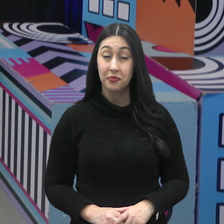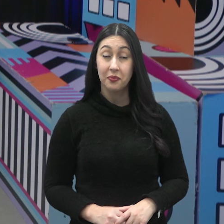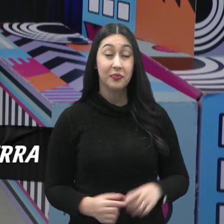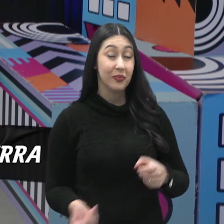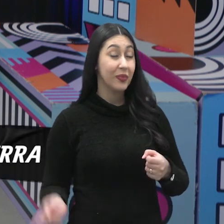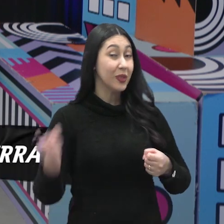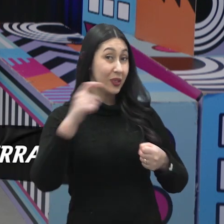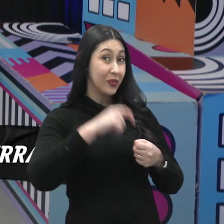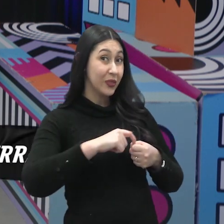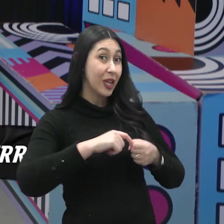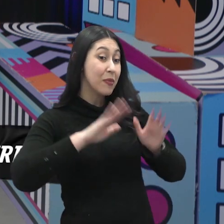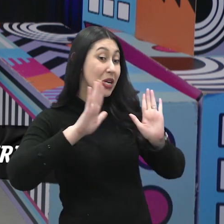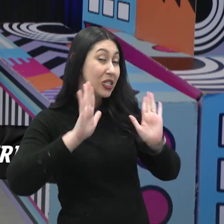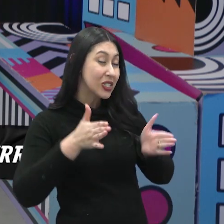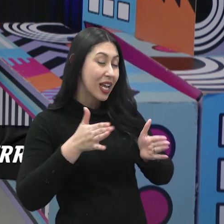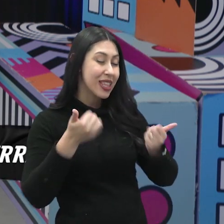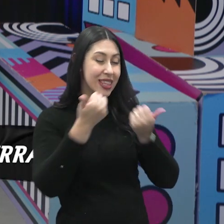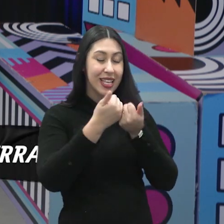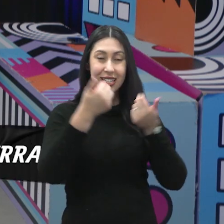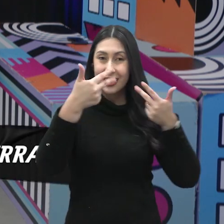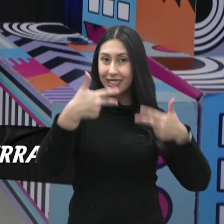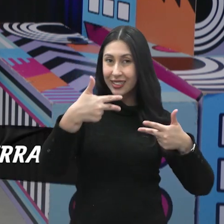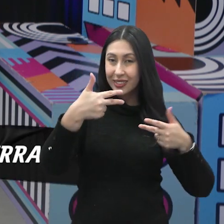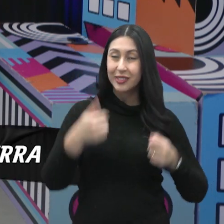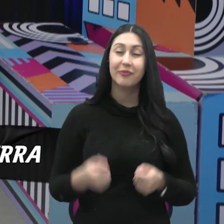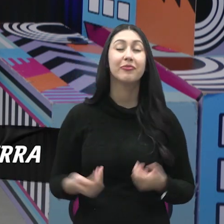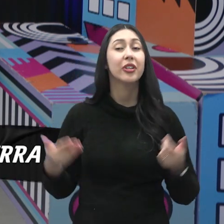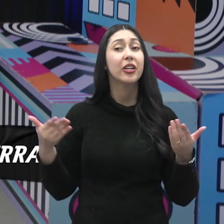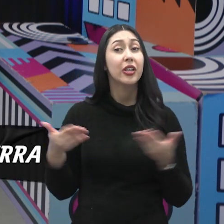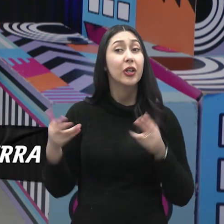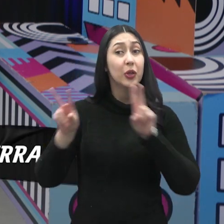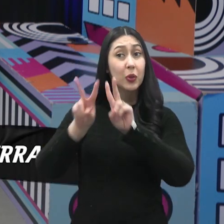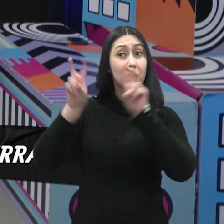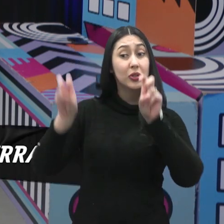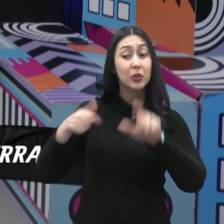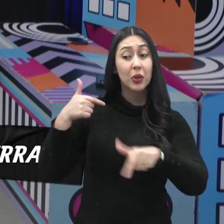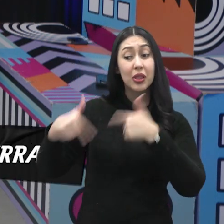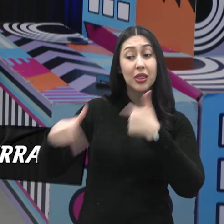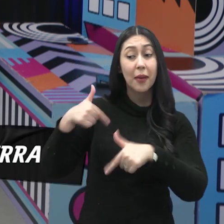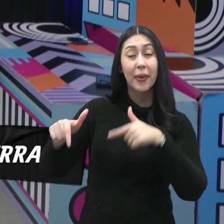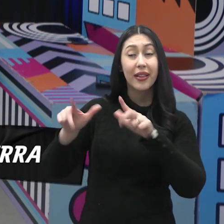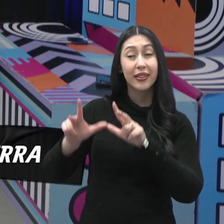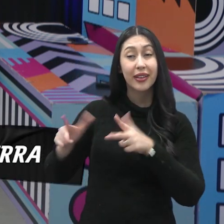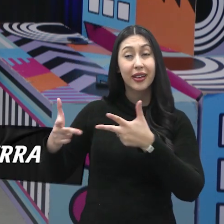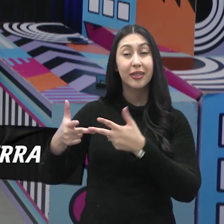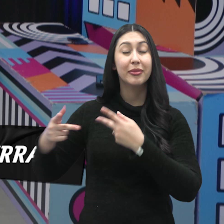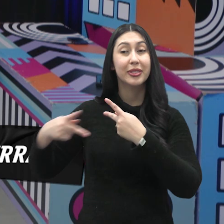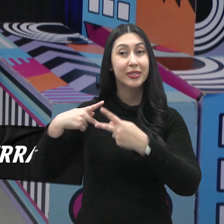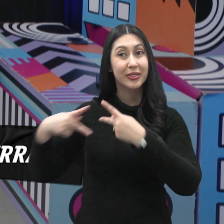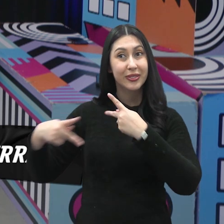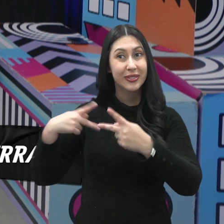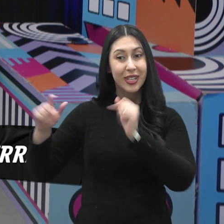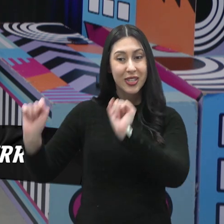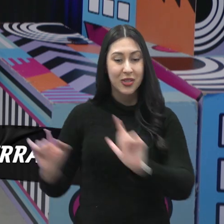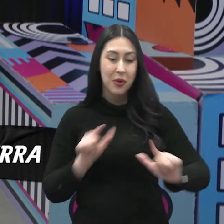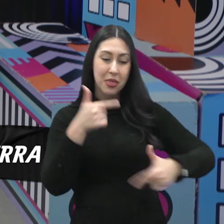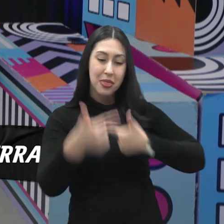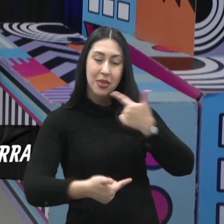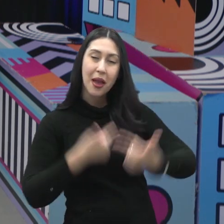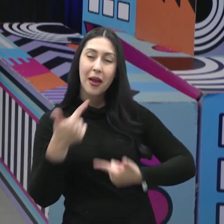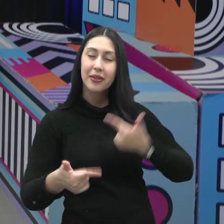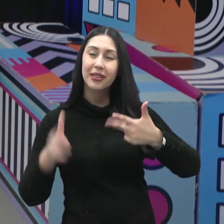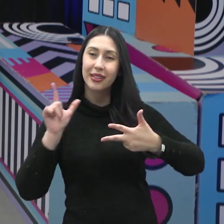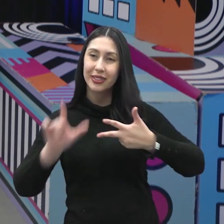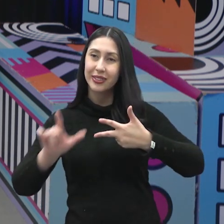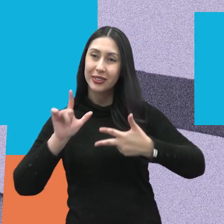Já estamos de volta com o Tá Ligado na Cidade. E bora então falar dos trabalhos da Câmara Municipal de São José dos Campos no quadro